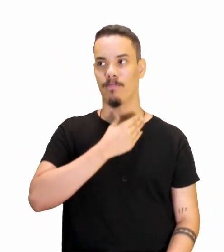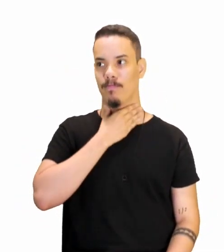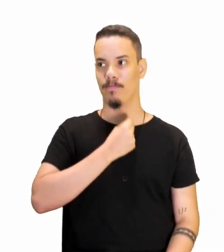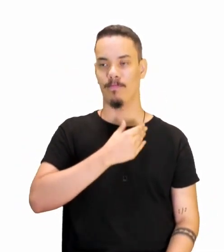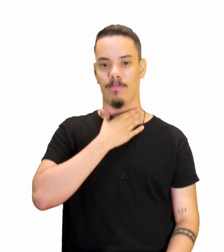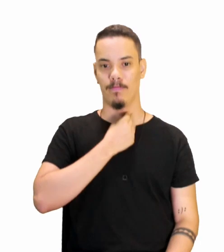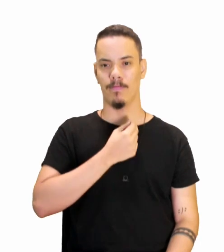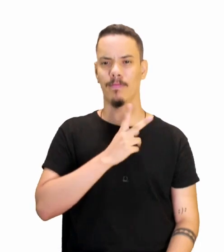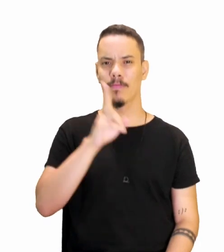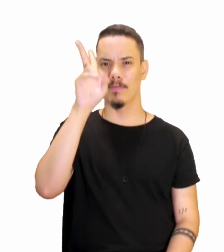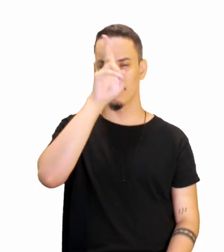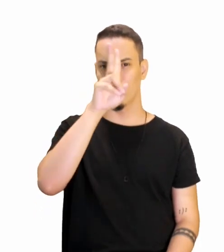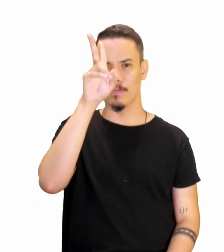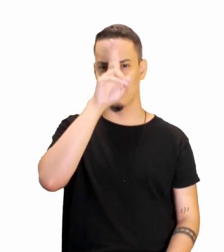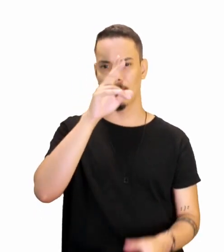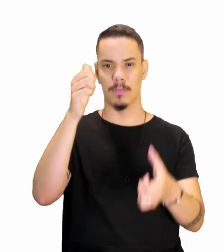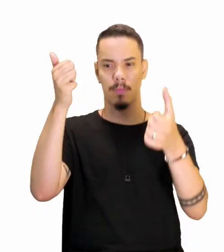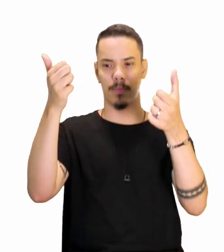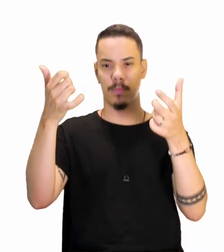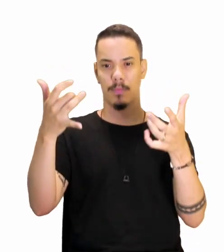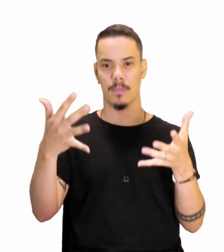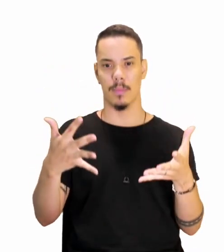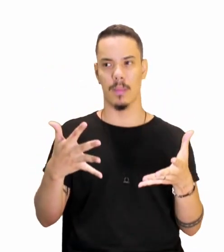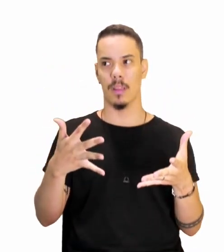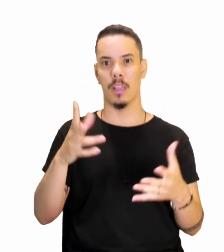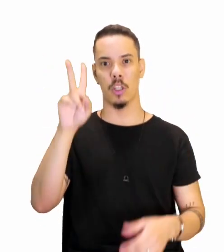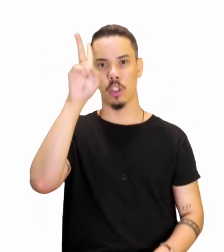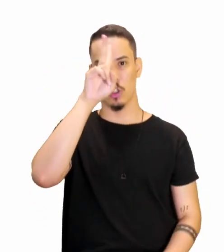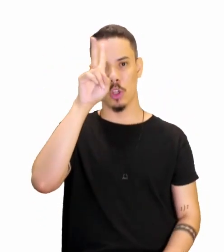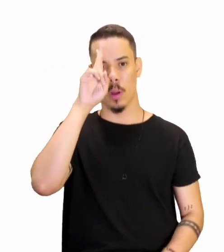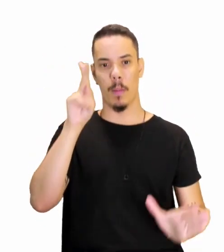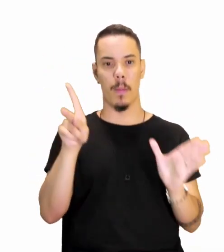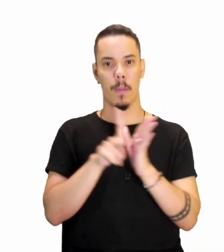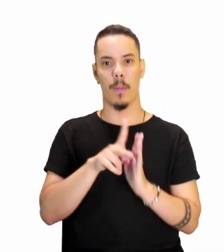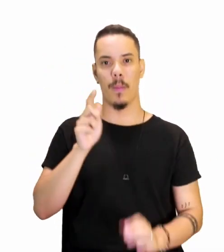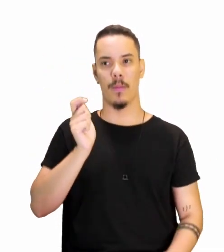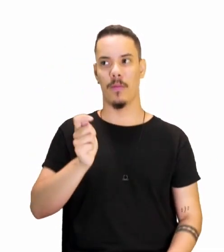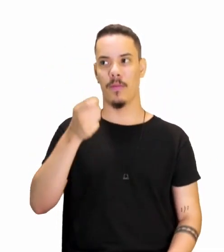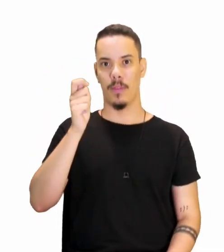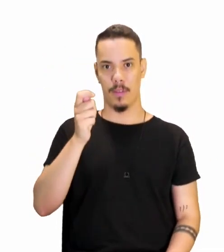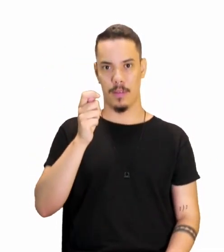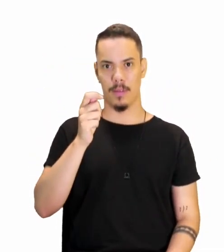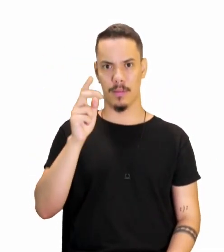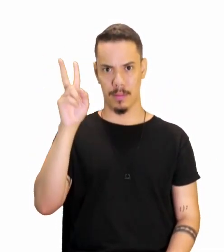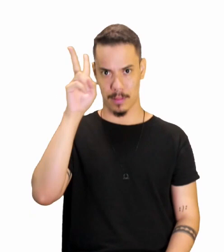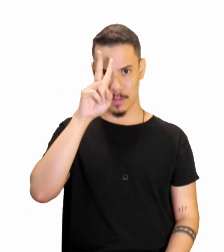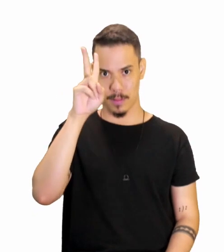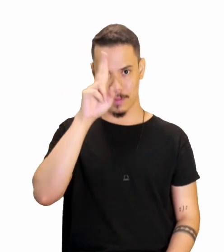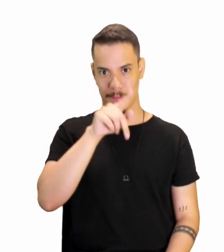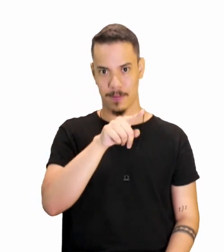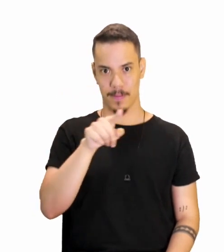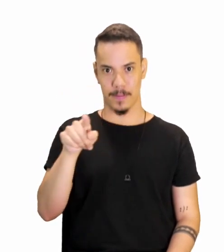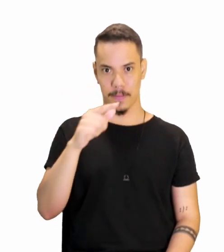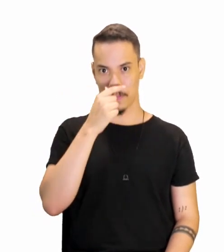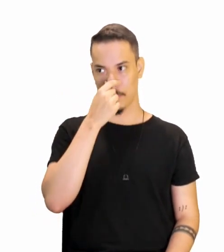das histórias lá dos contos de fadas? Então, aqueles